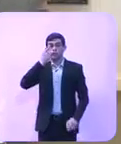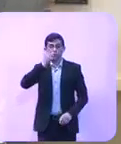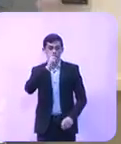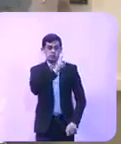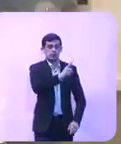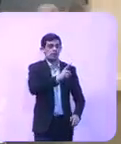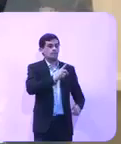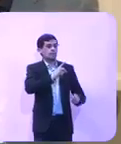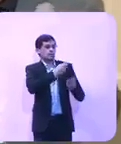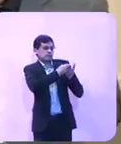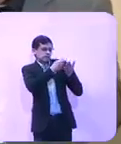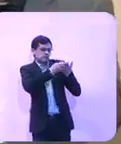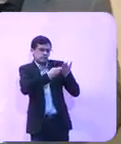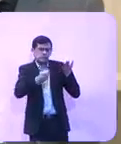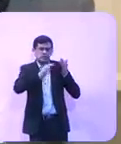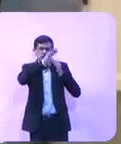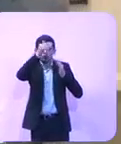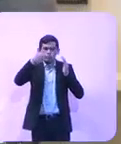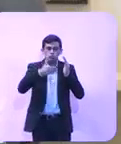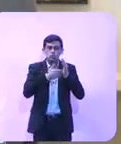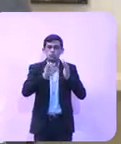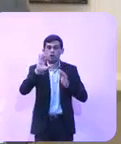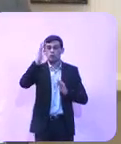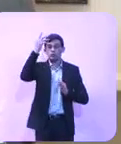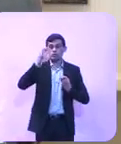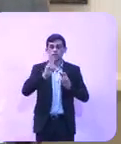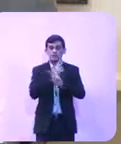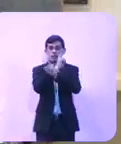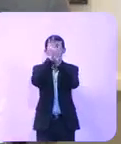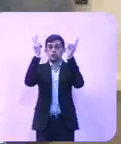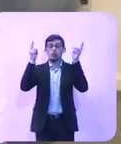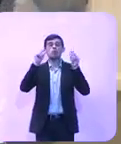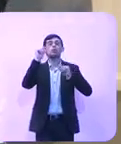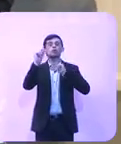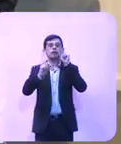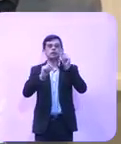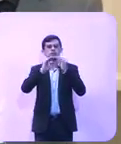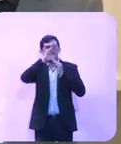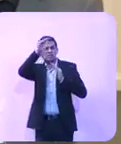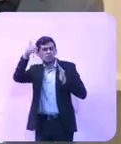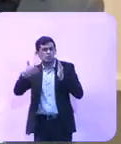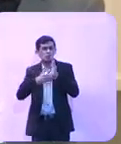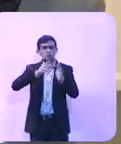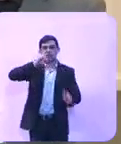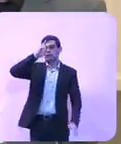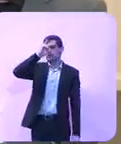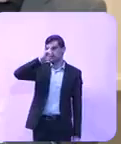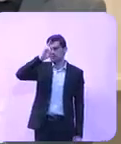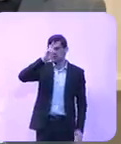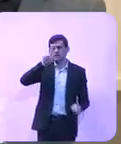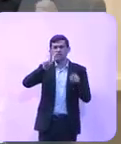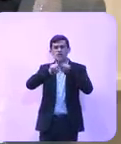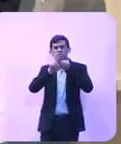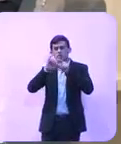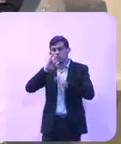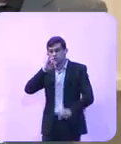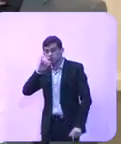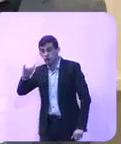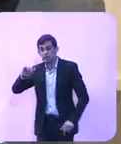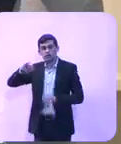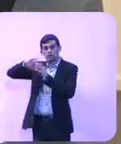Moisés: escreva um relatório dessa vitória, a fim de que ela seja lembrada. Diga a Josué que eu